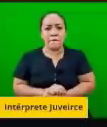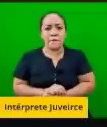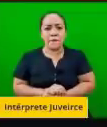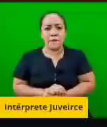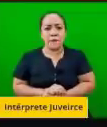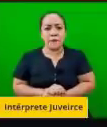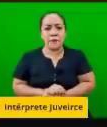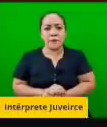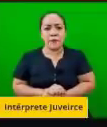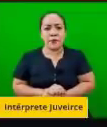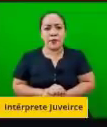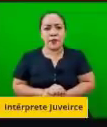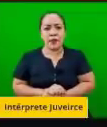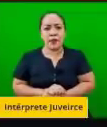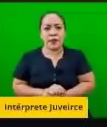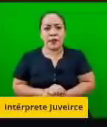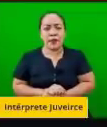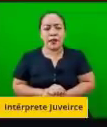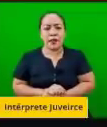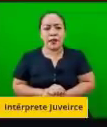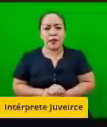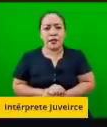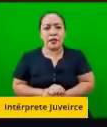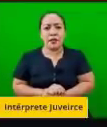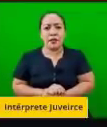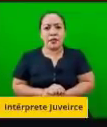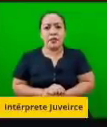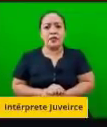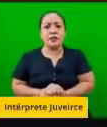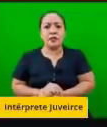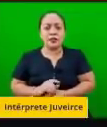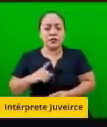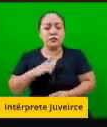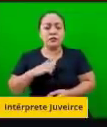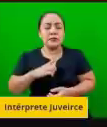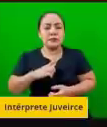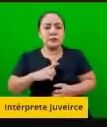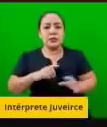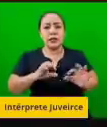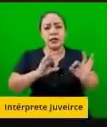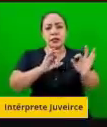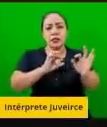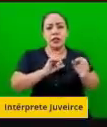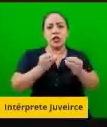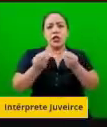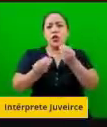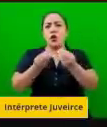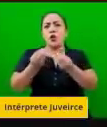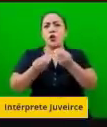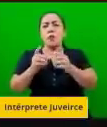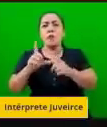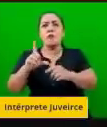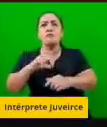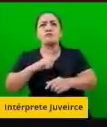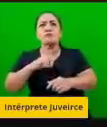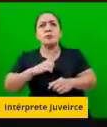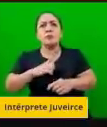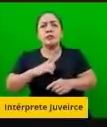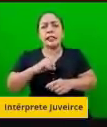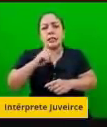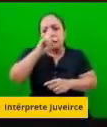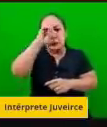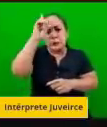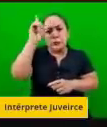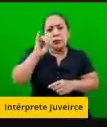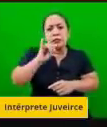que retrata aquela ideologia vigente do darwinismo social, a ideologia do